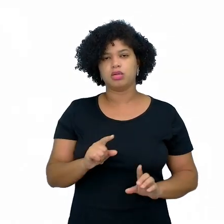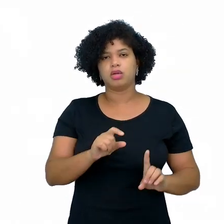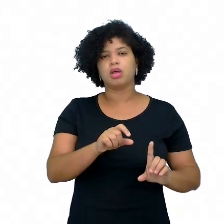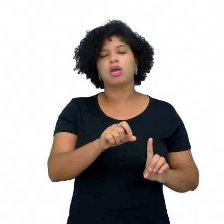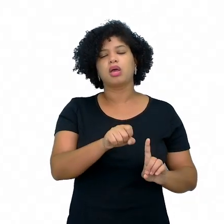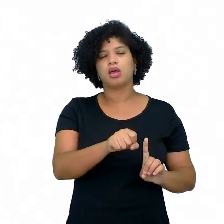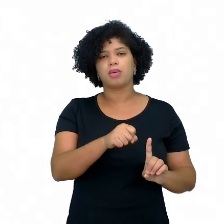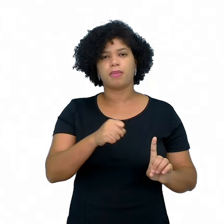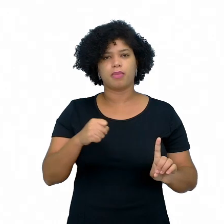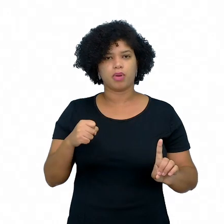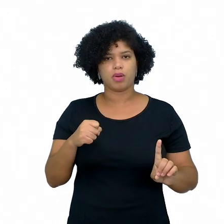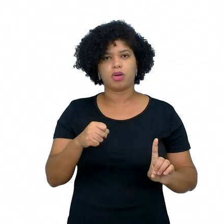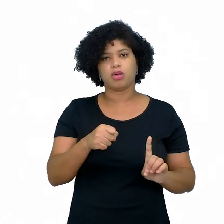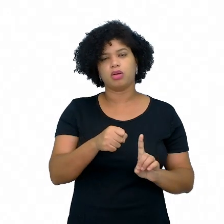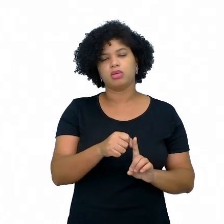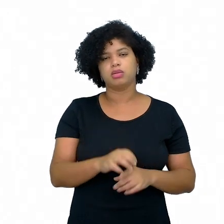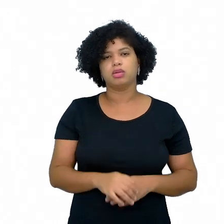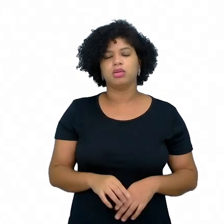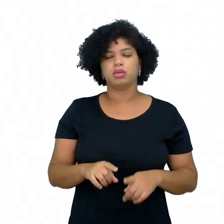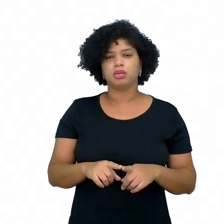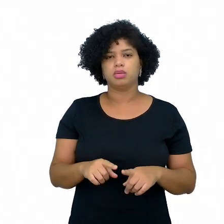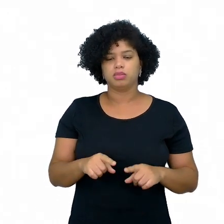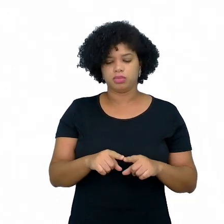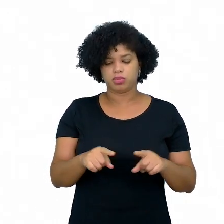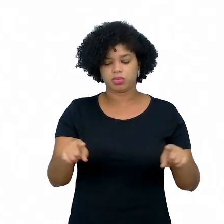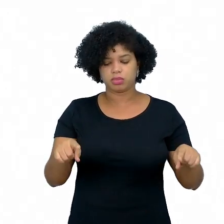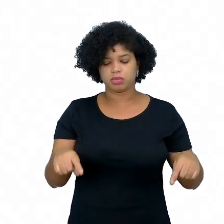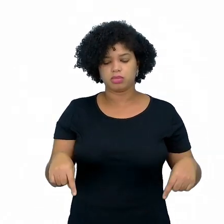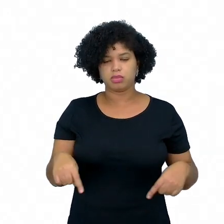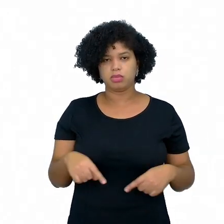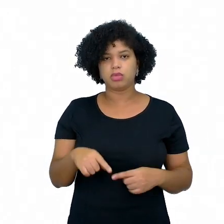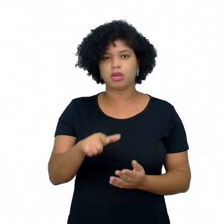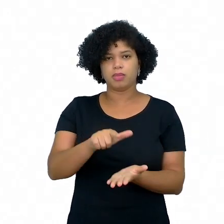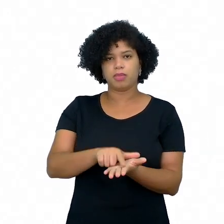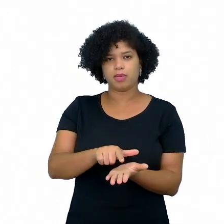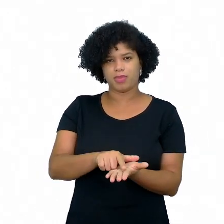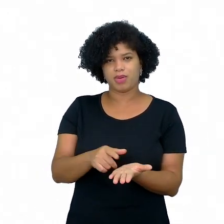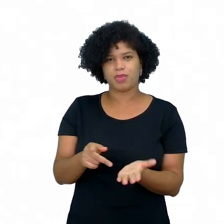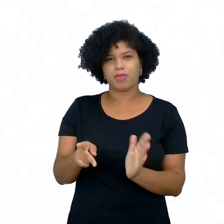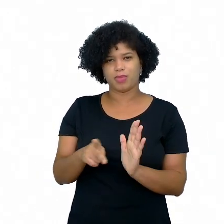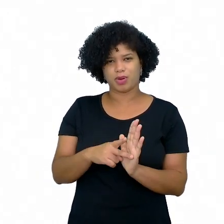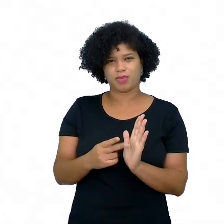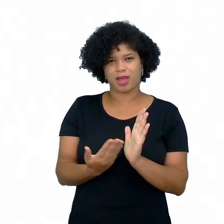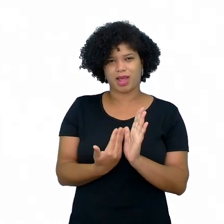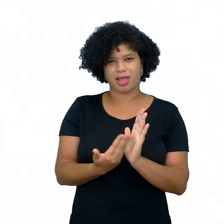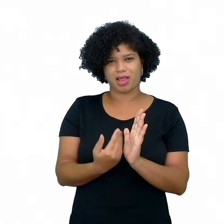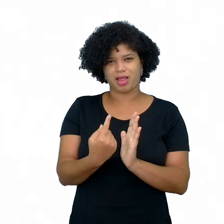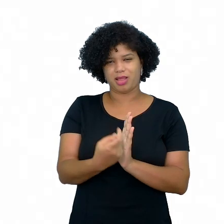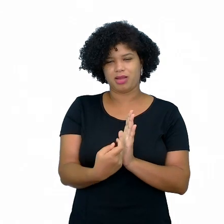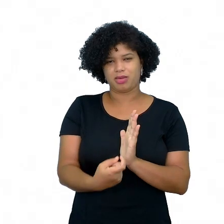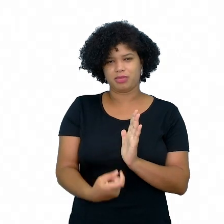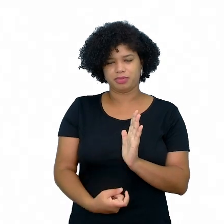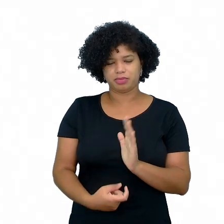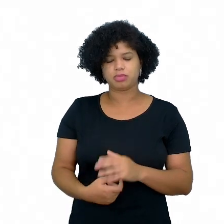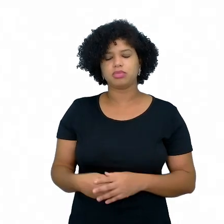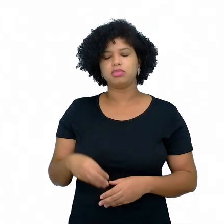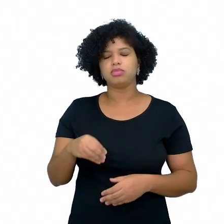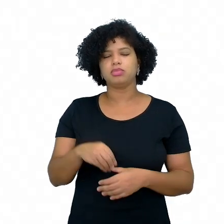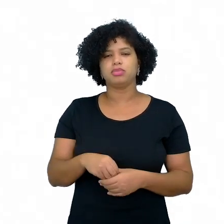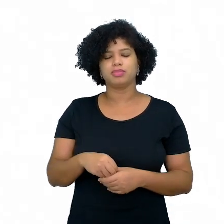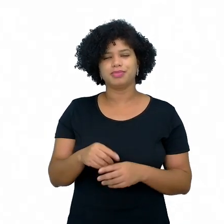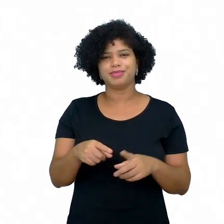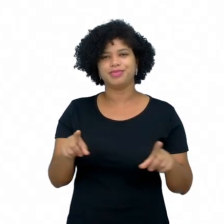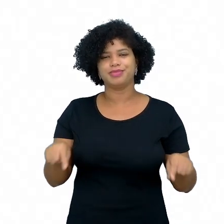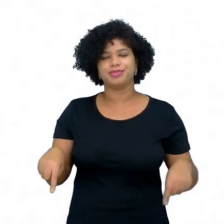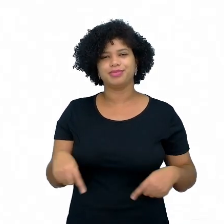caderno. Então, a gente trazer, né, os elementos que tem dentro da sala, né, de aula,